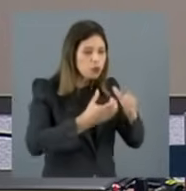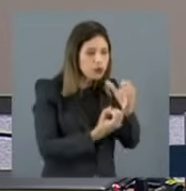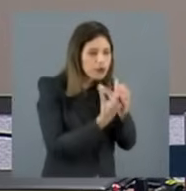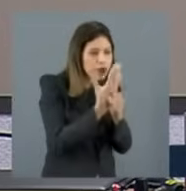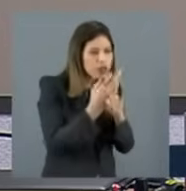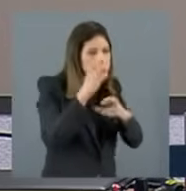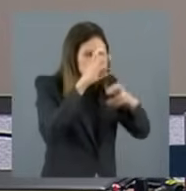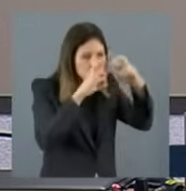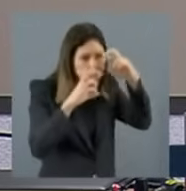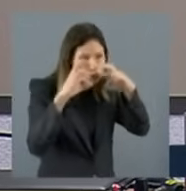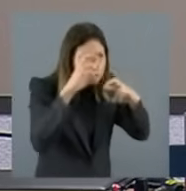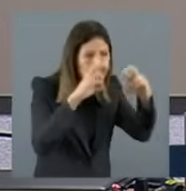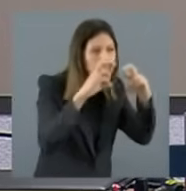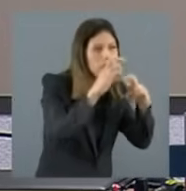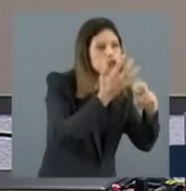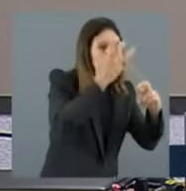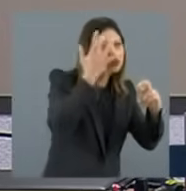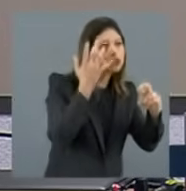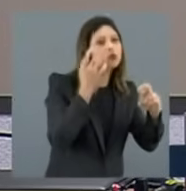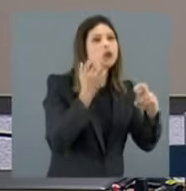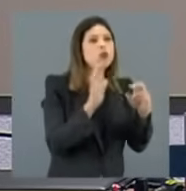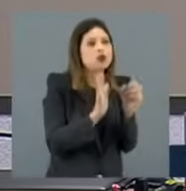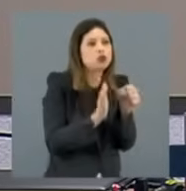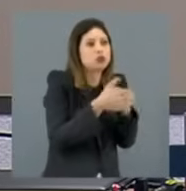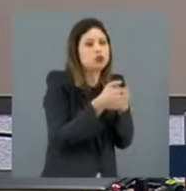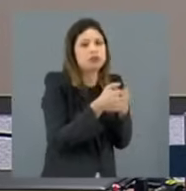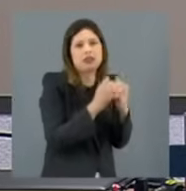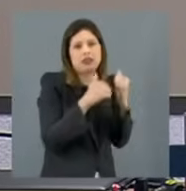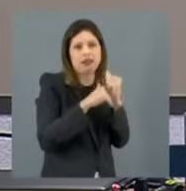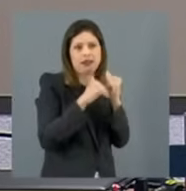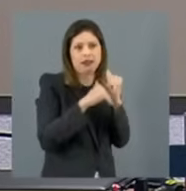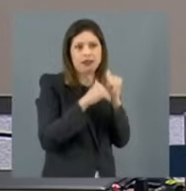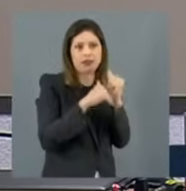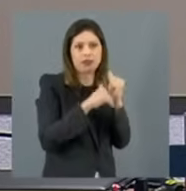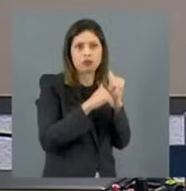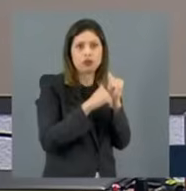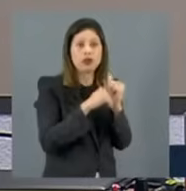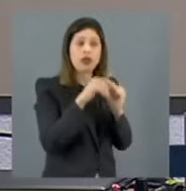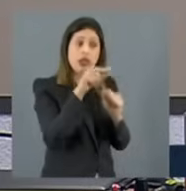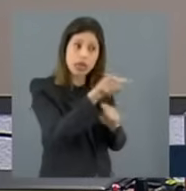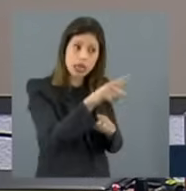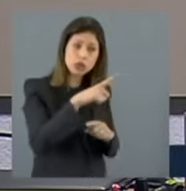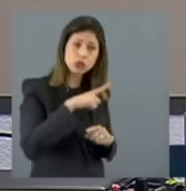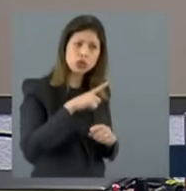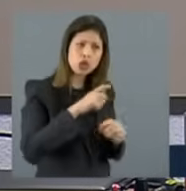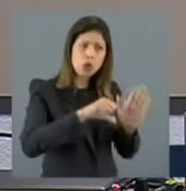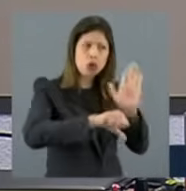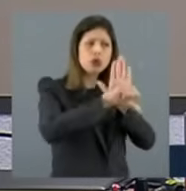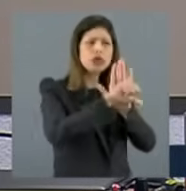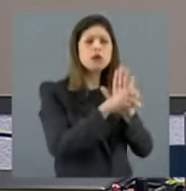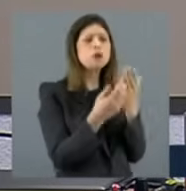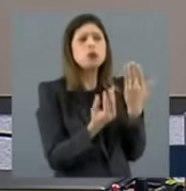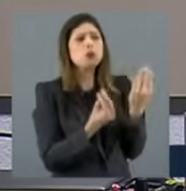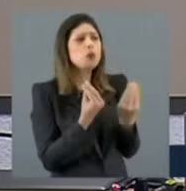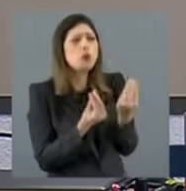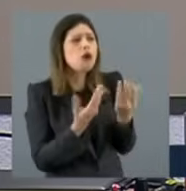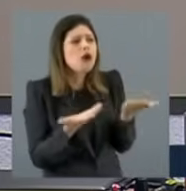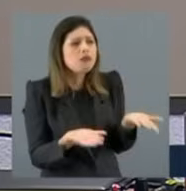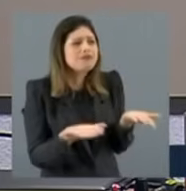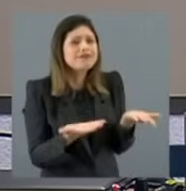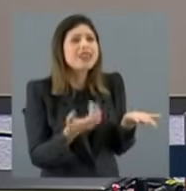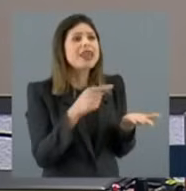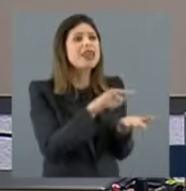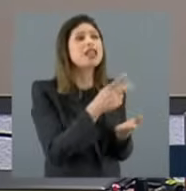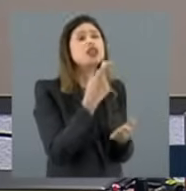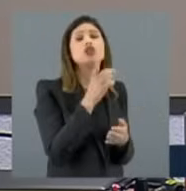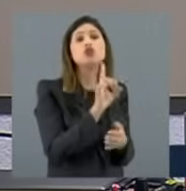sem supervisão. E qual foi o crime do Monark? Foi dizer que ele tinha